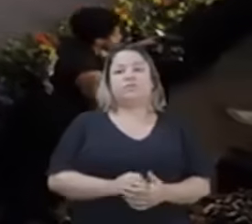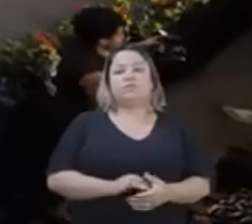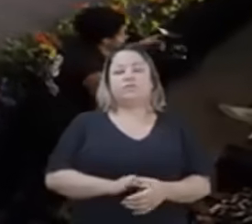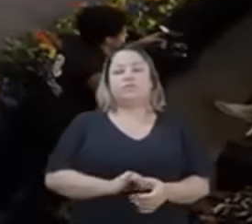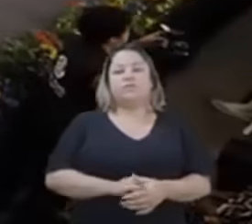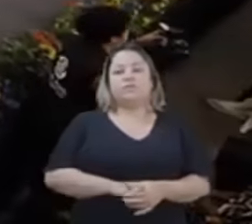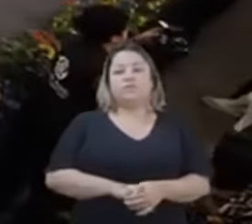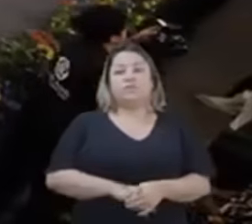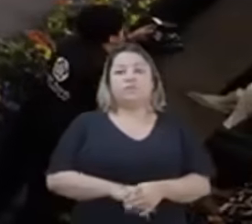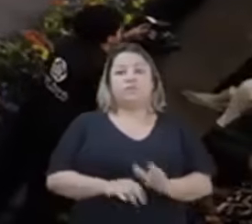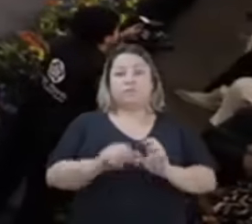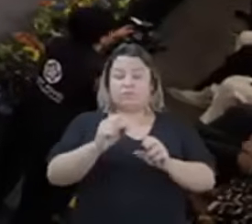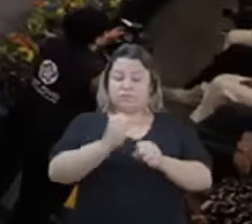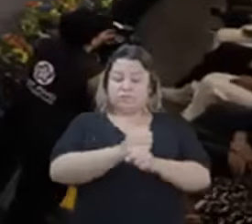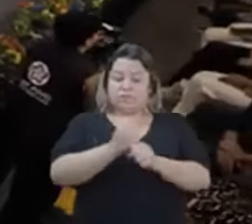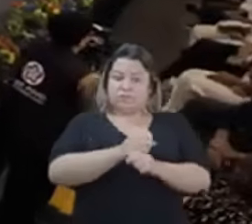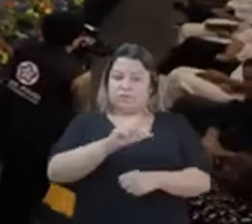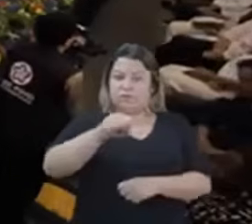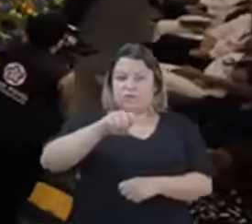Na década de 80,